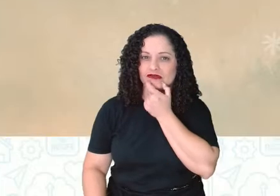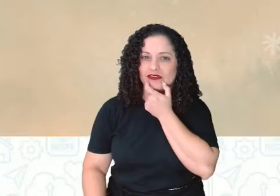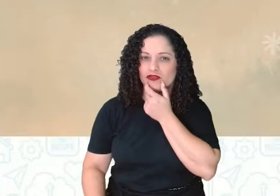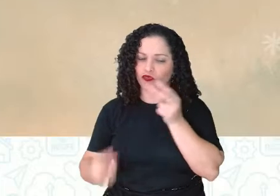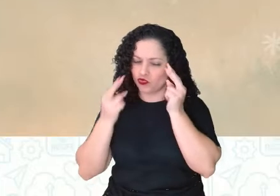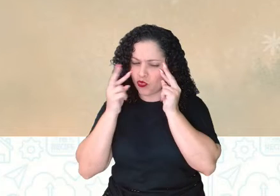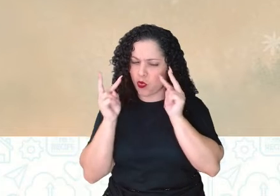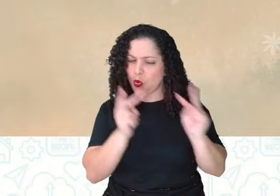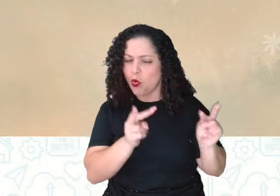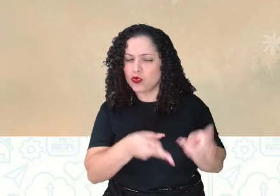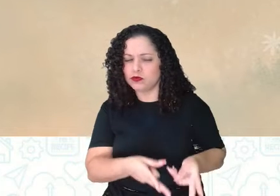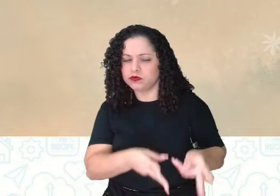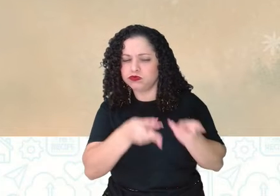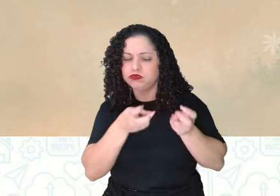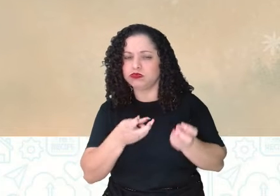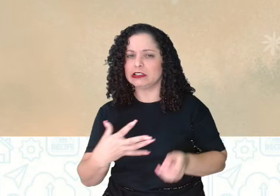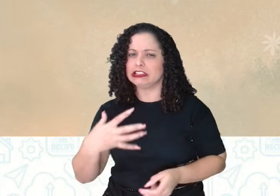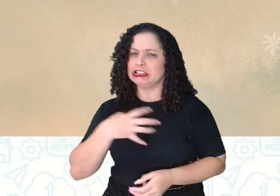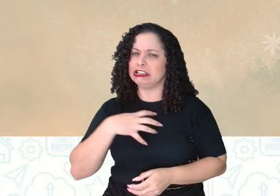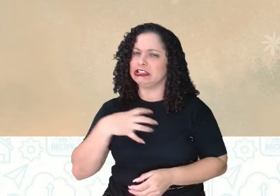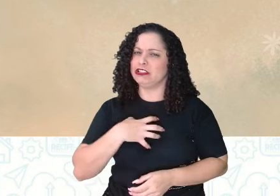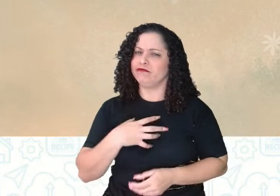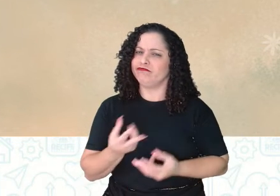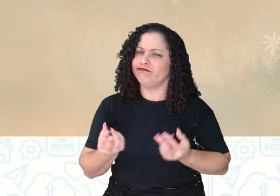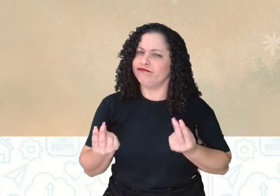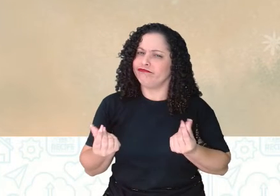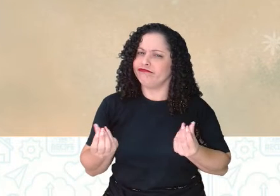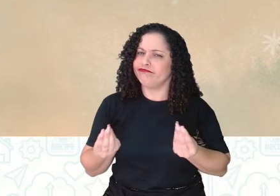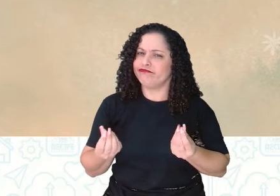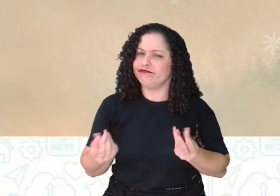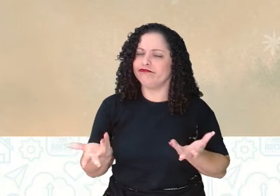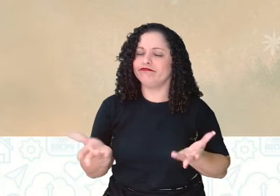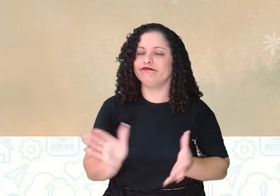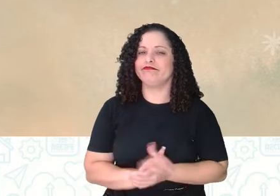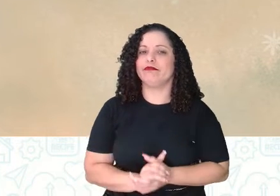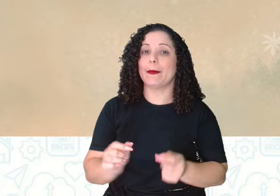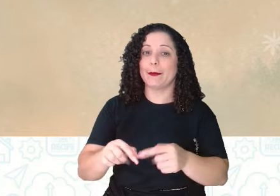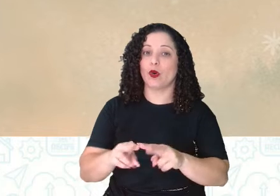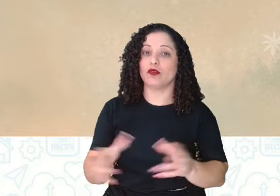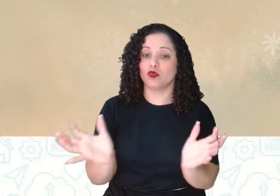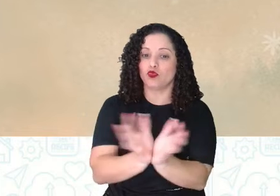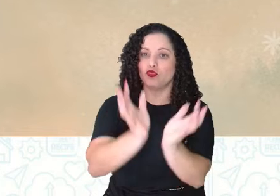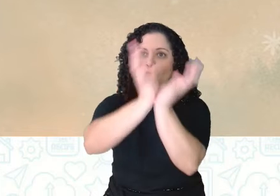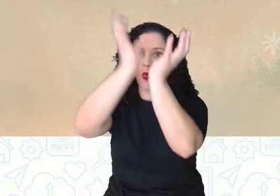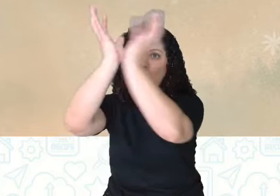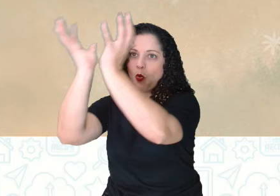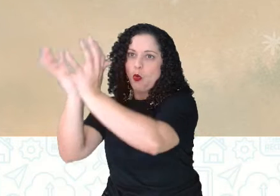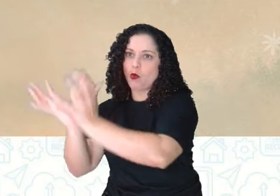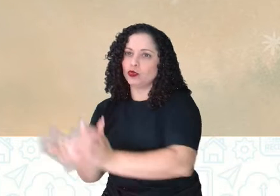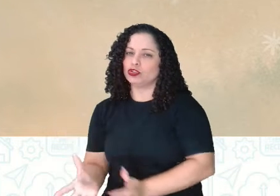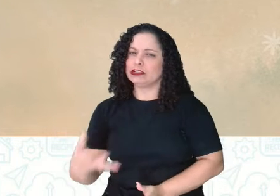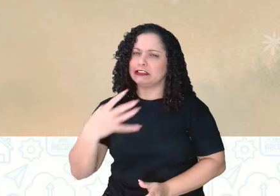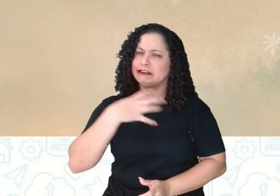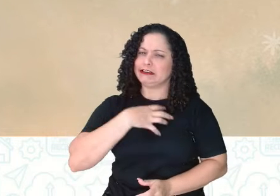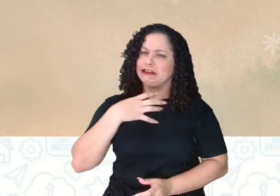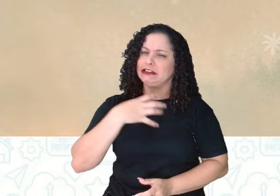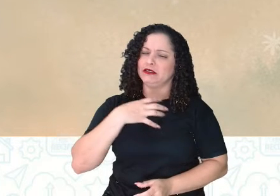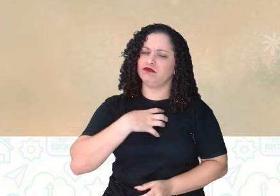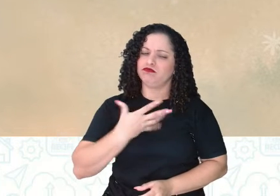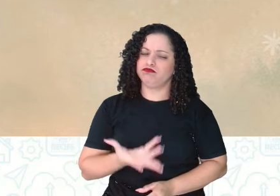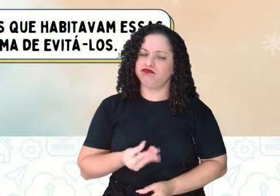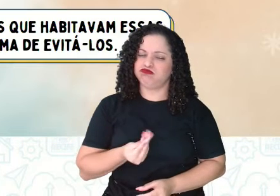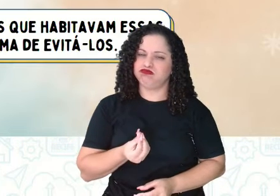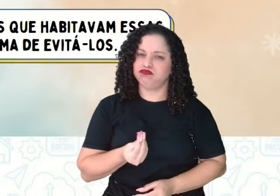a criar uma insatisfação dessas 13 colônias, né, em relação à